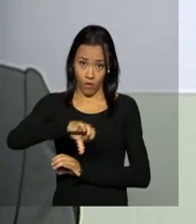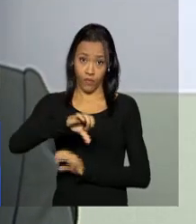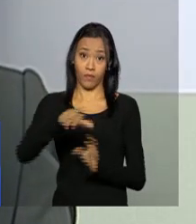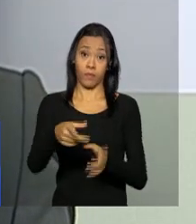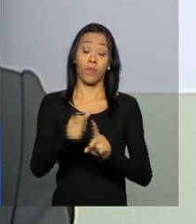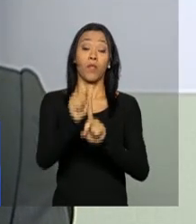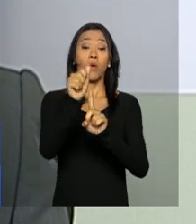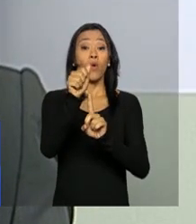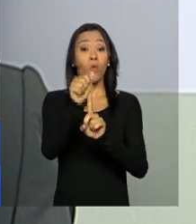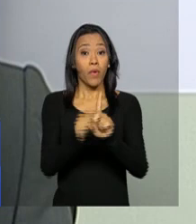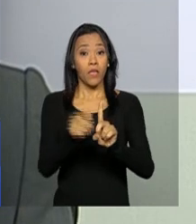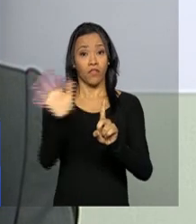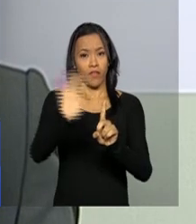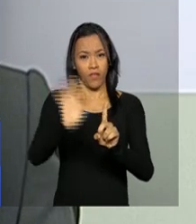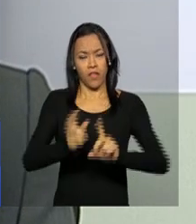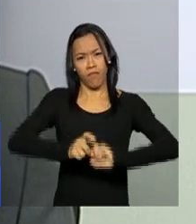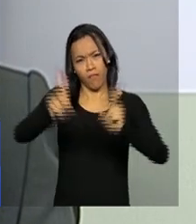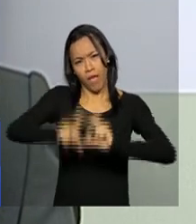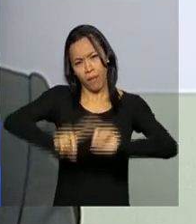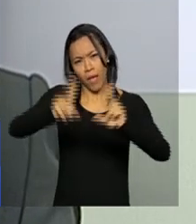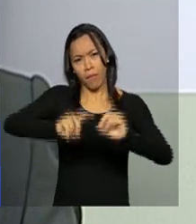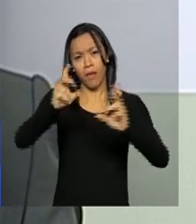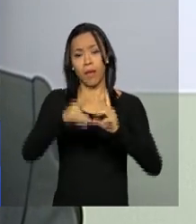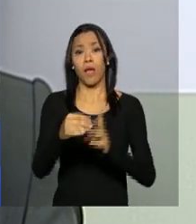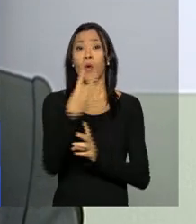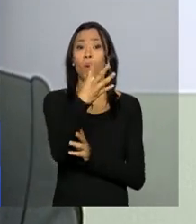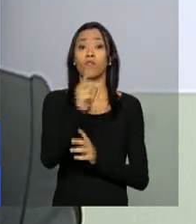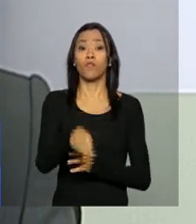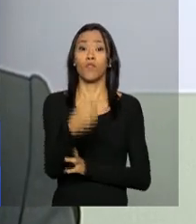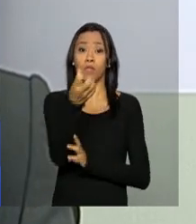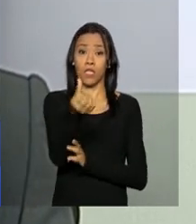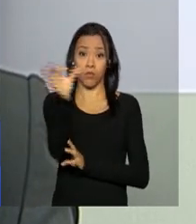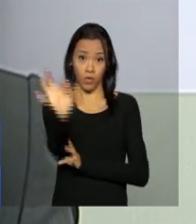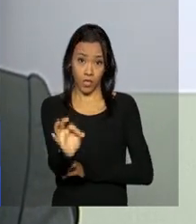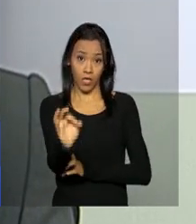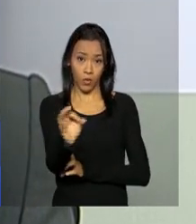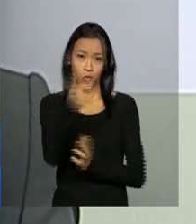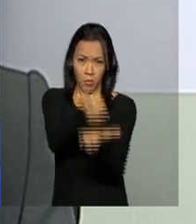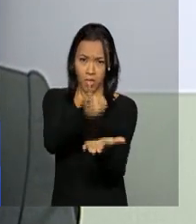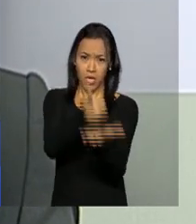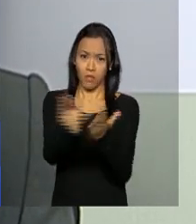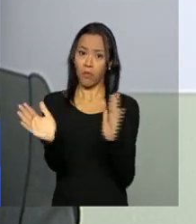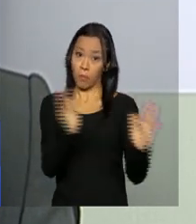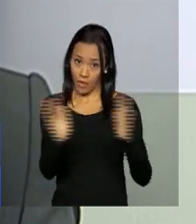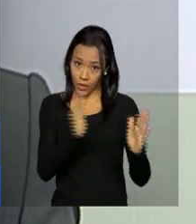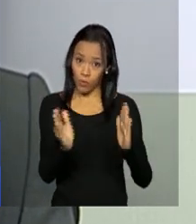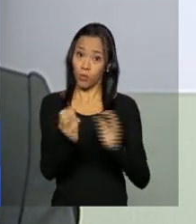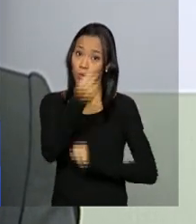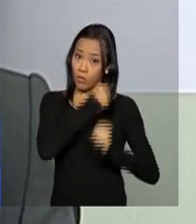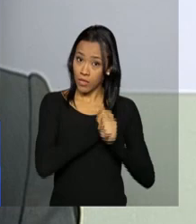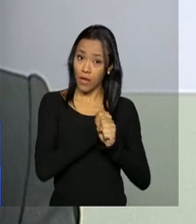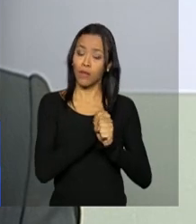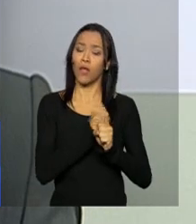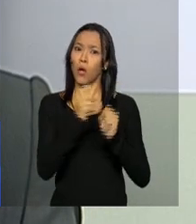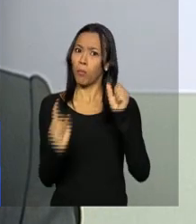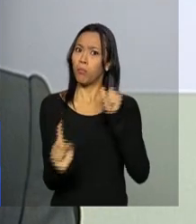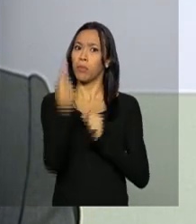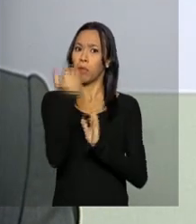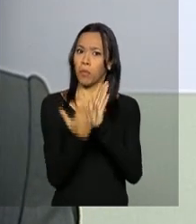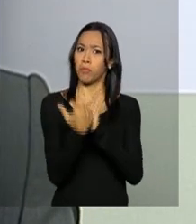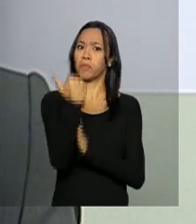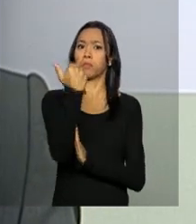em fevereiro tiveram um crescimento de 4,6 por em relação ao mesmo período do ano passado é o primeiro crescimento desde agosto de